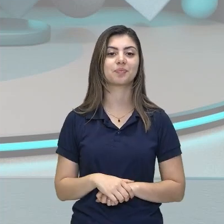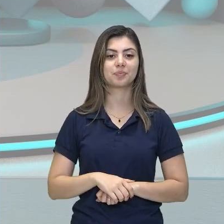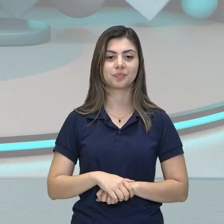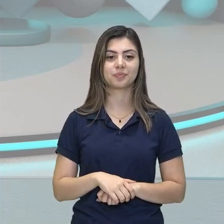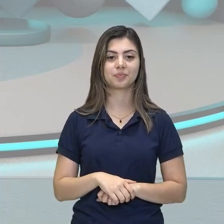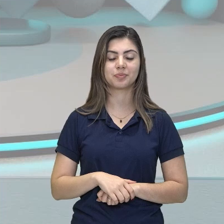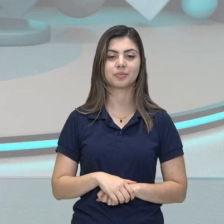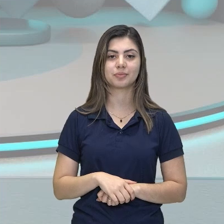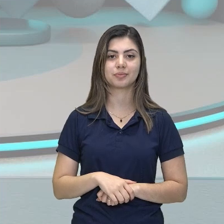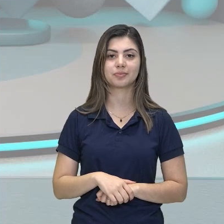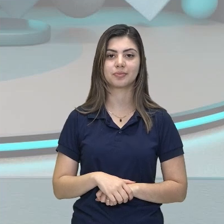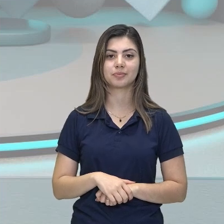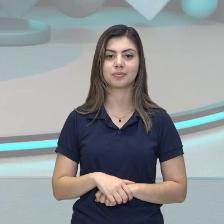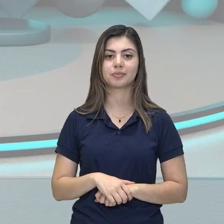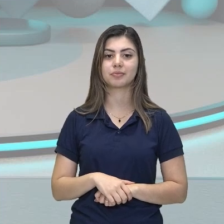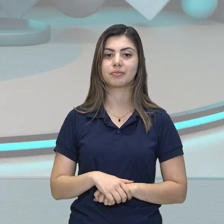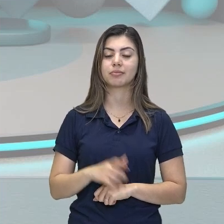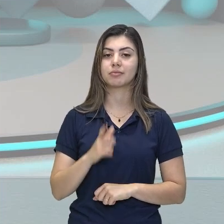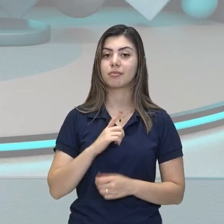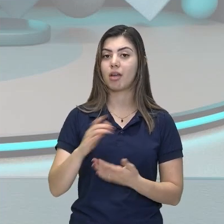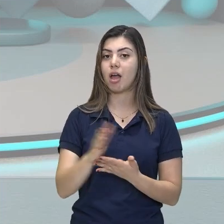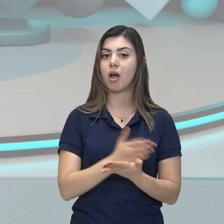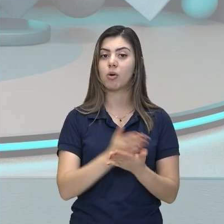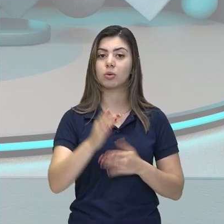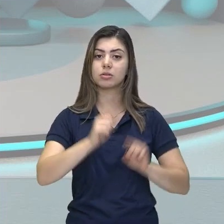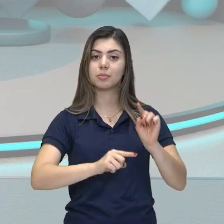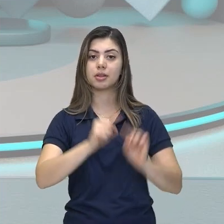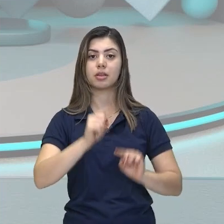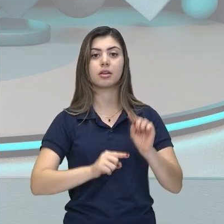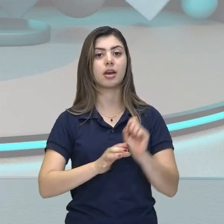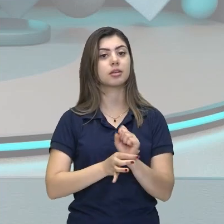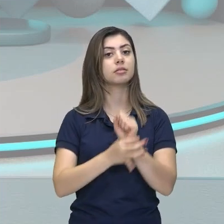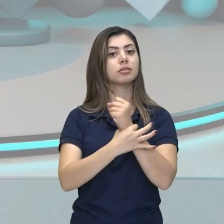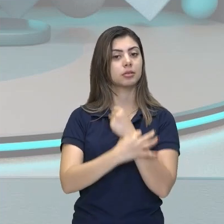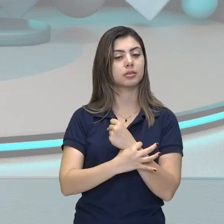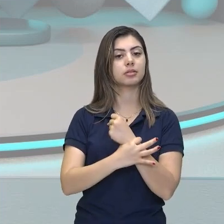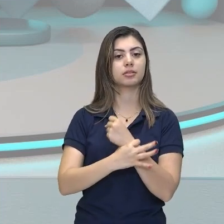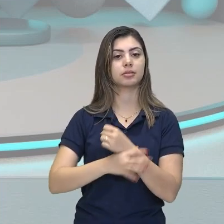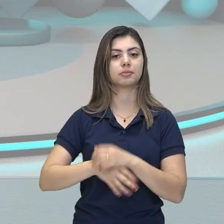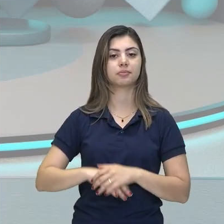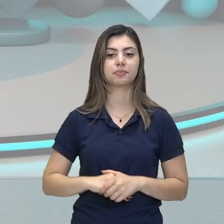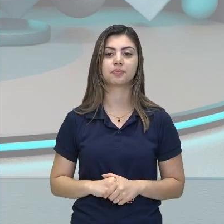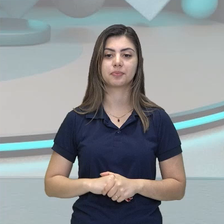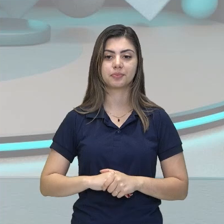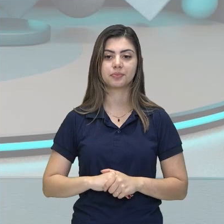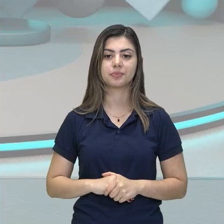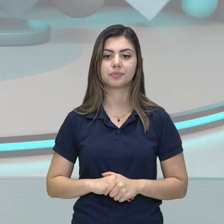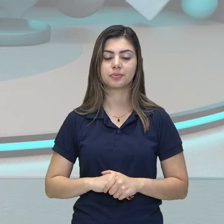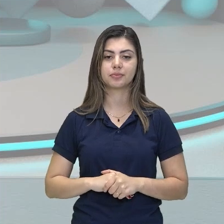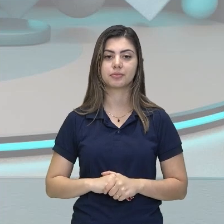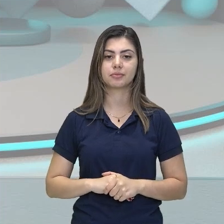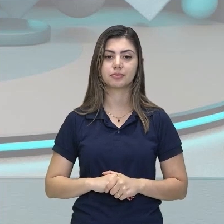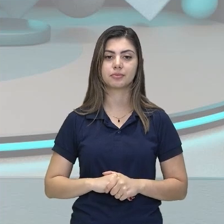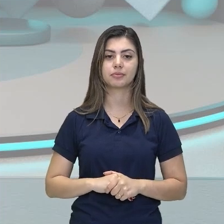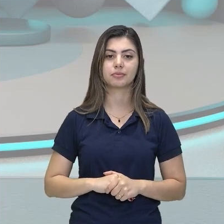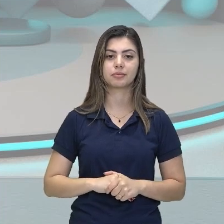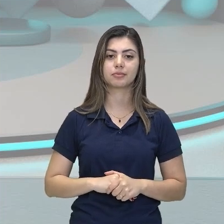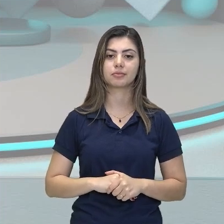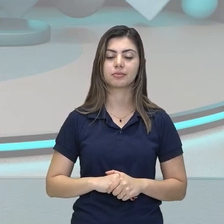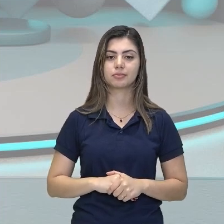vamos ver ainda alguns equipamentos aí, isso, né? Que são, podemos ver